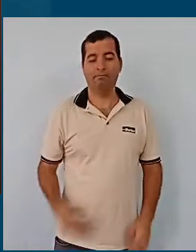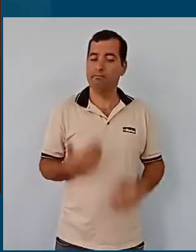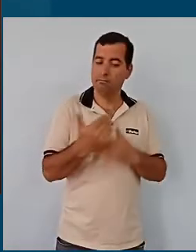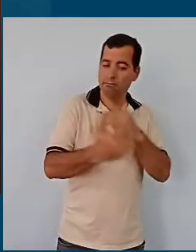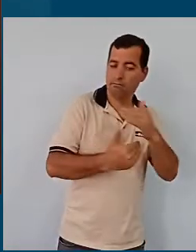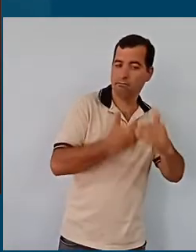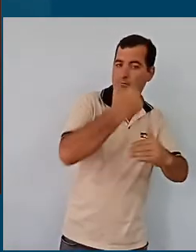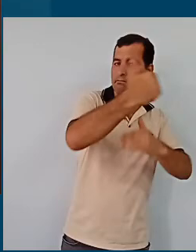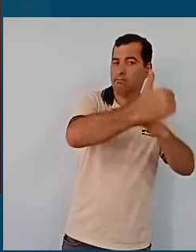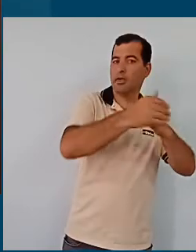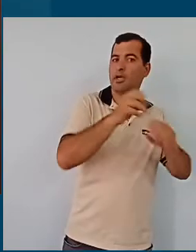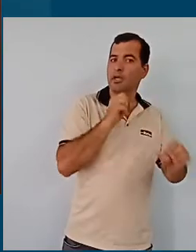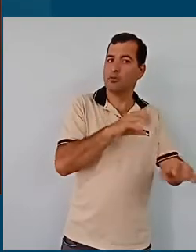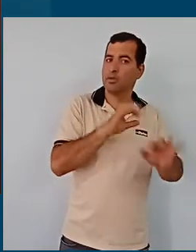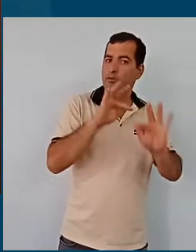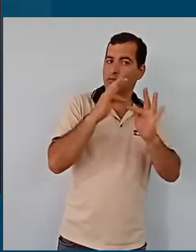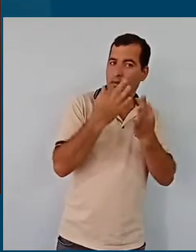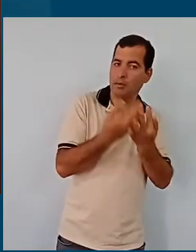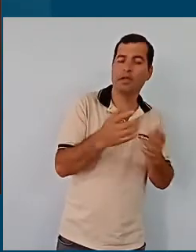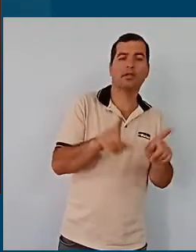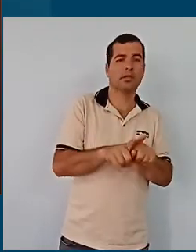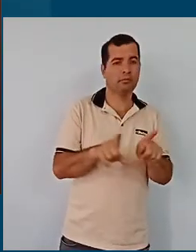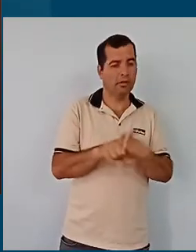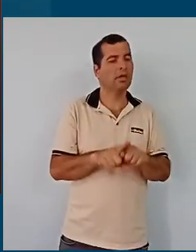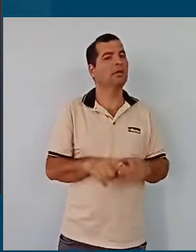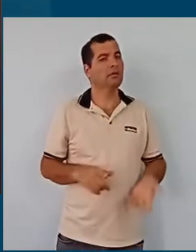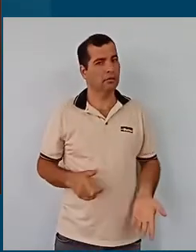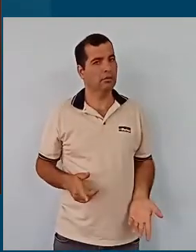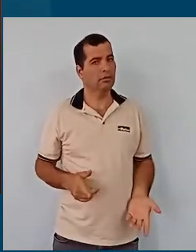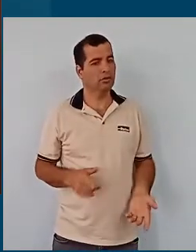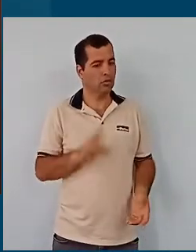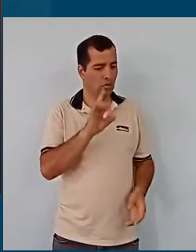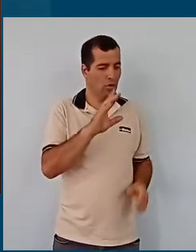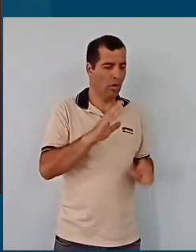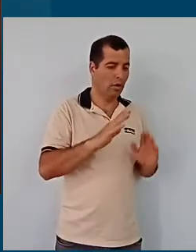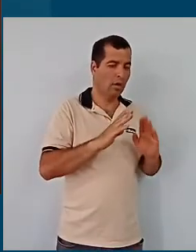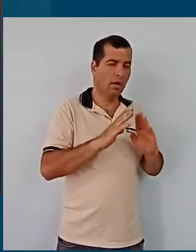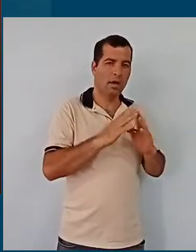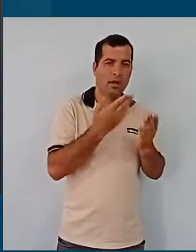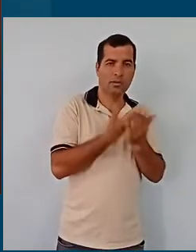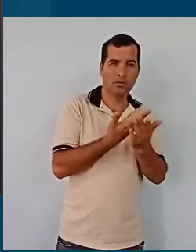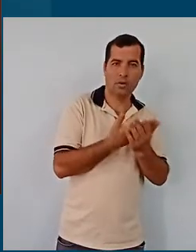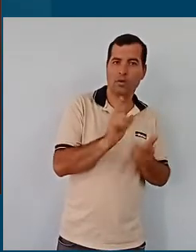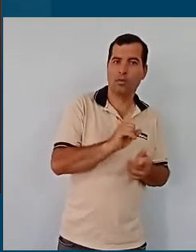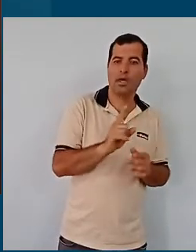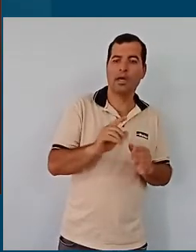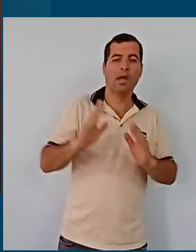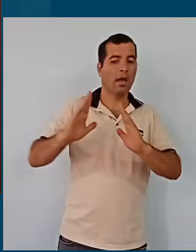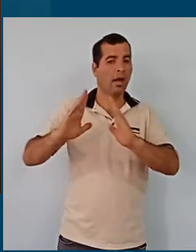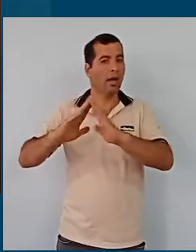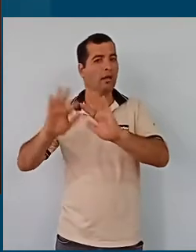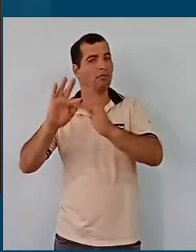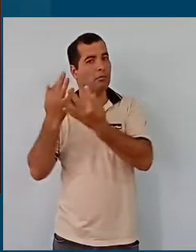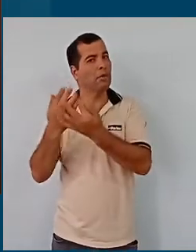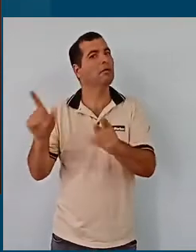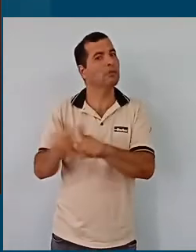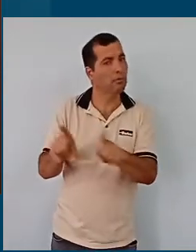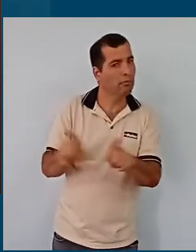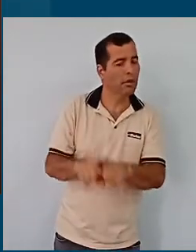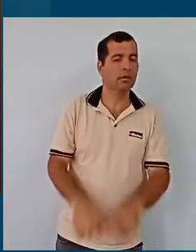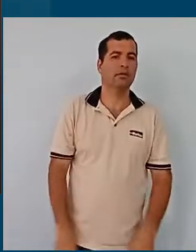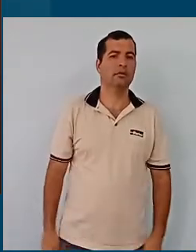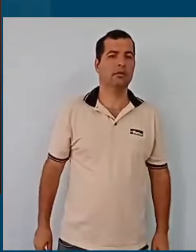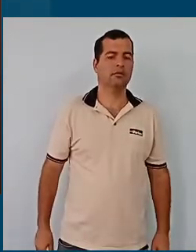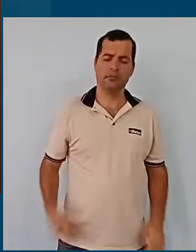das nossas crianças, ele não acontece só na escola. Ele acontece também pelas famílias. E